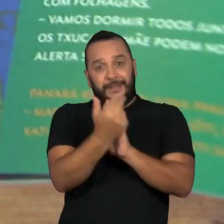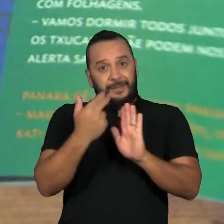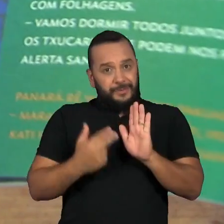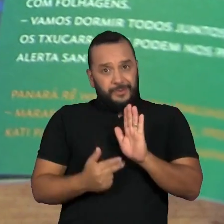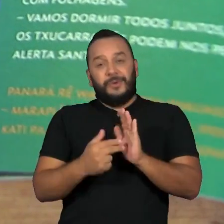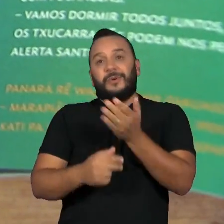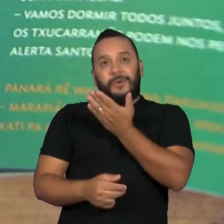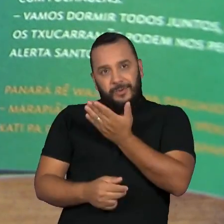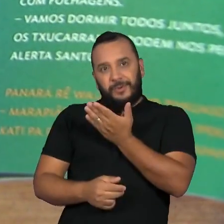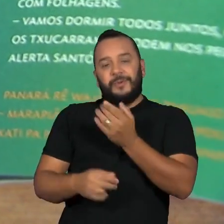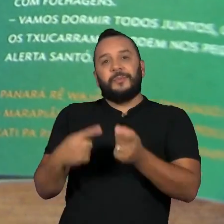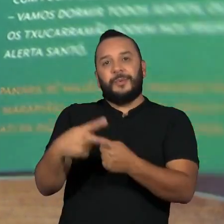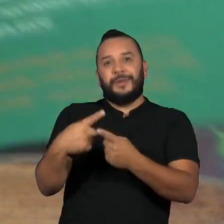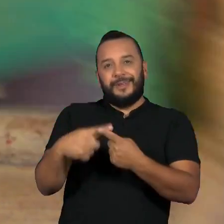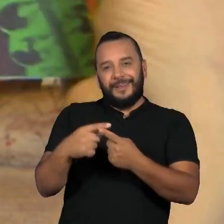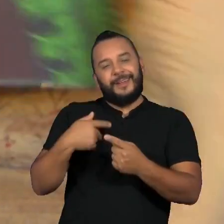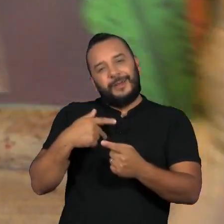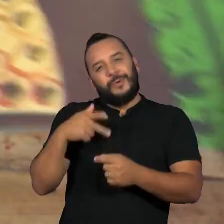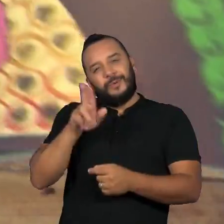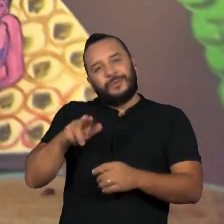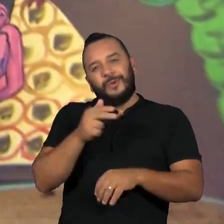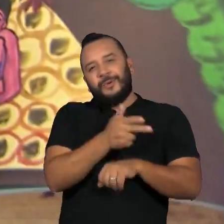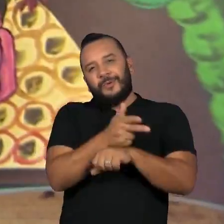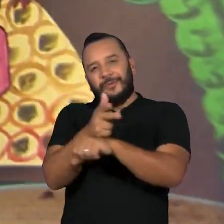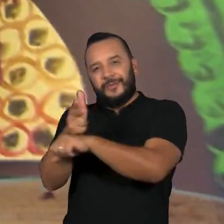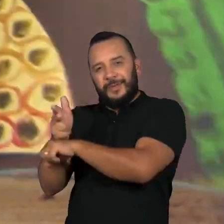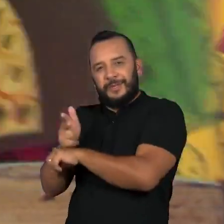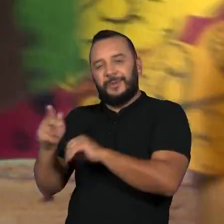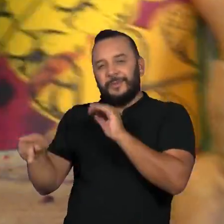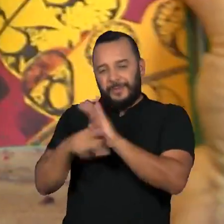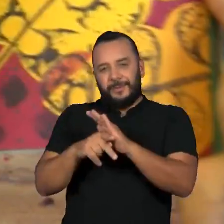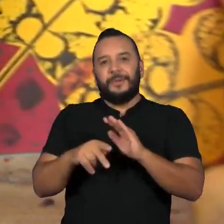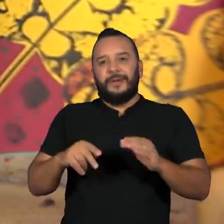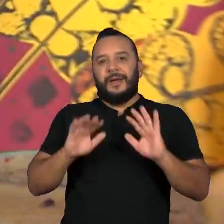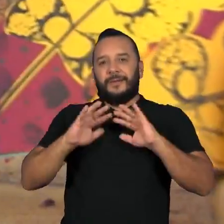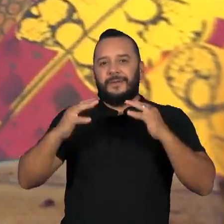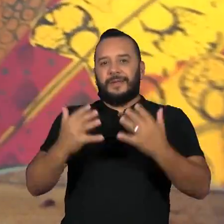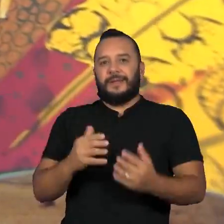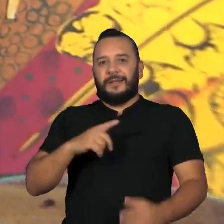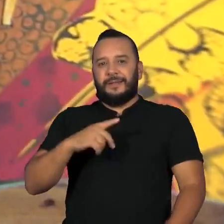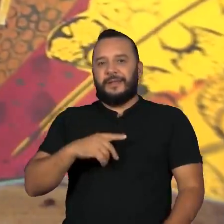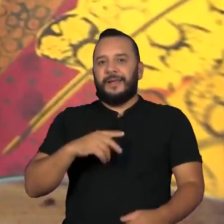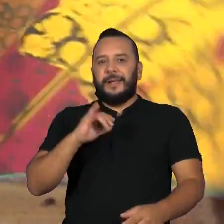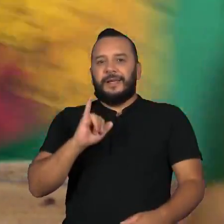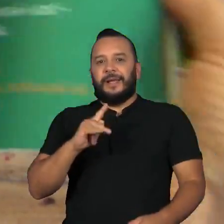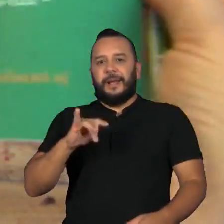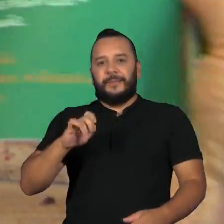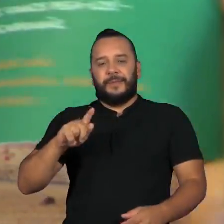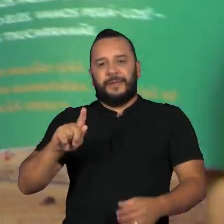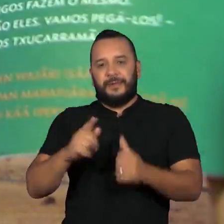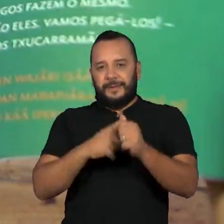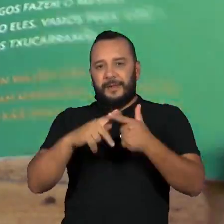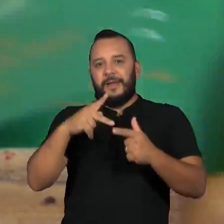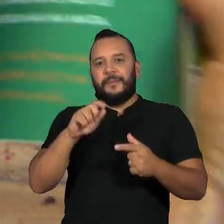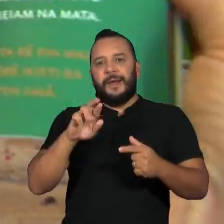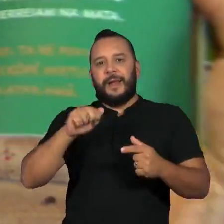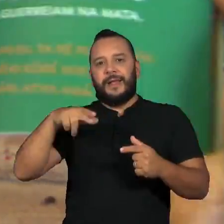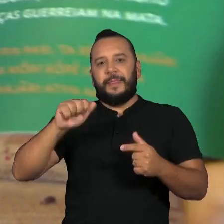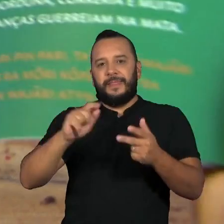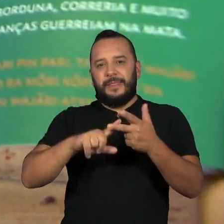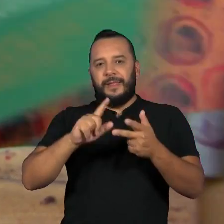Aldeias. Ela contempla os Igpem, os Panará, os Mbiaguarani, os Axaninca,